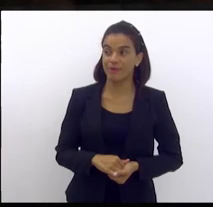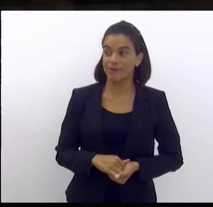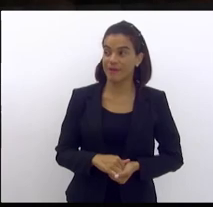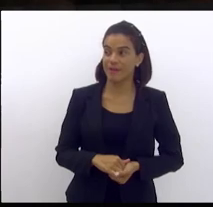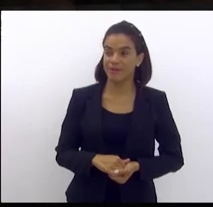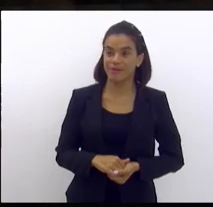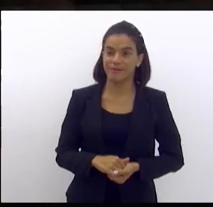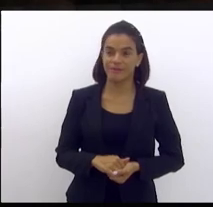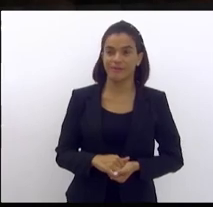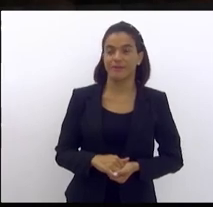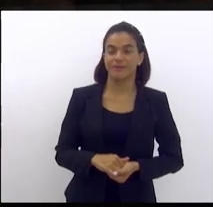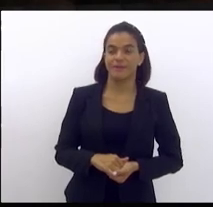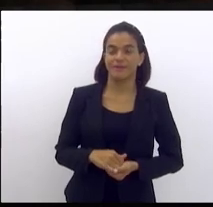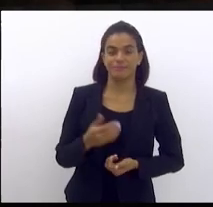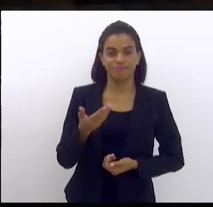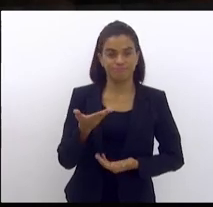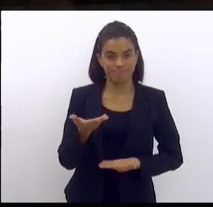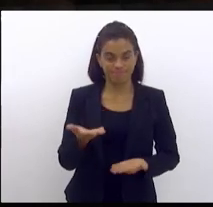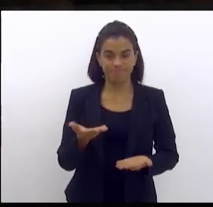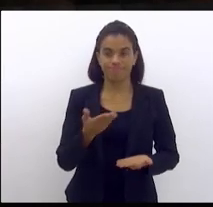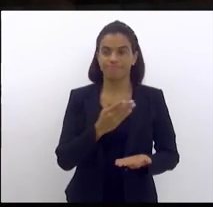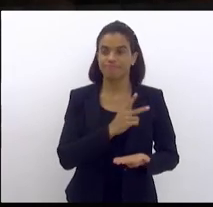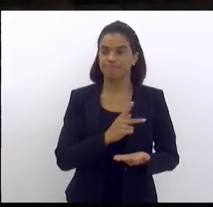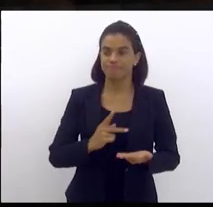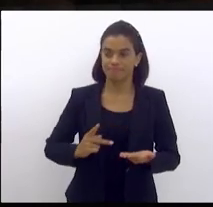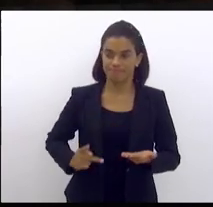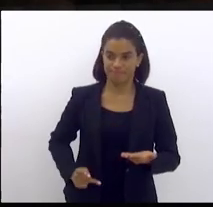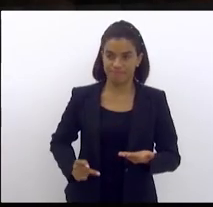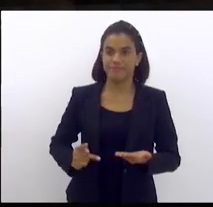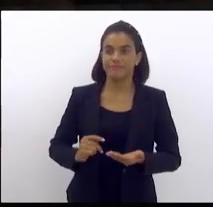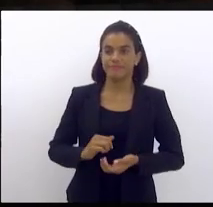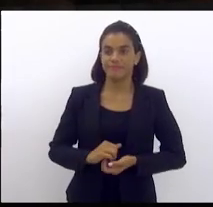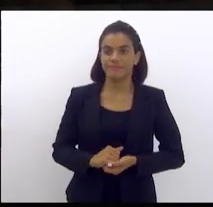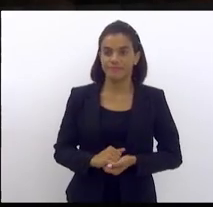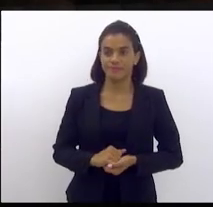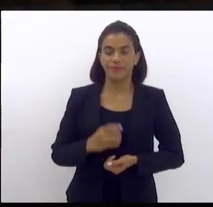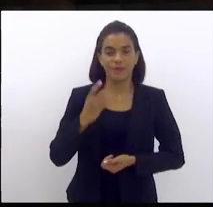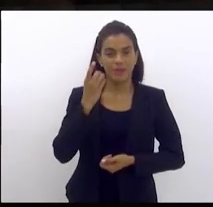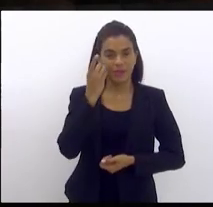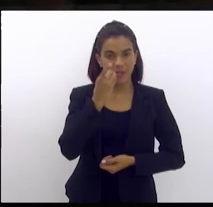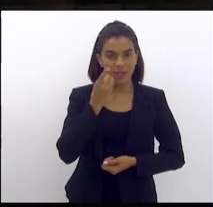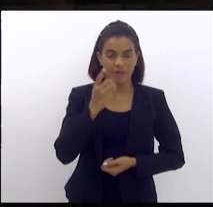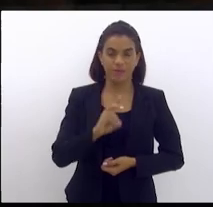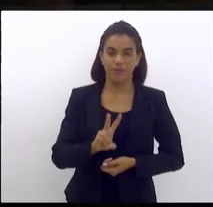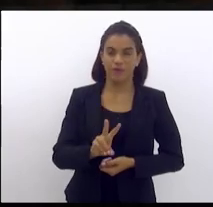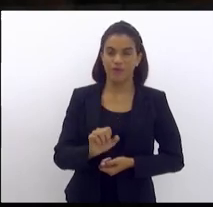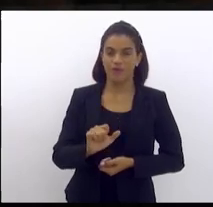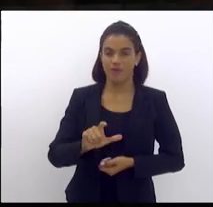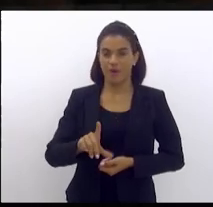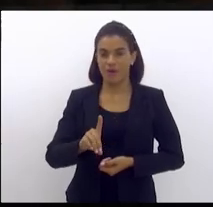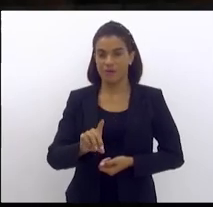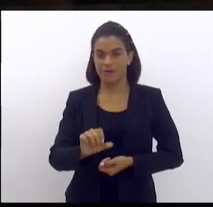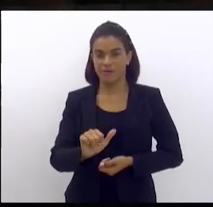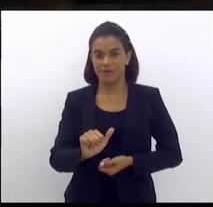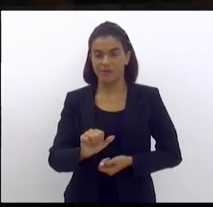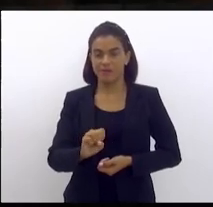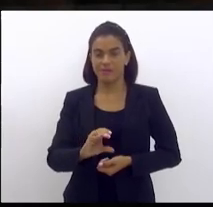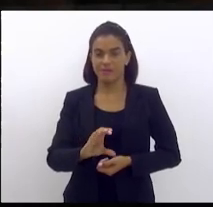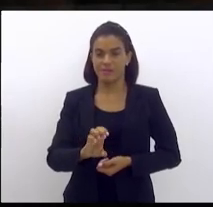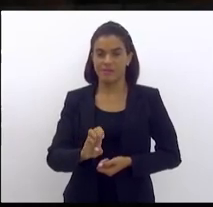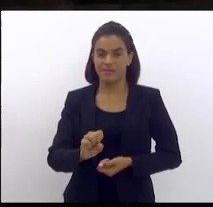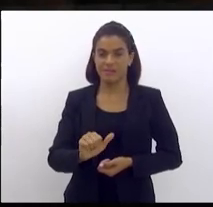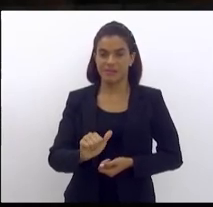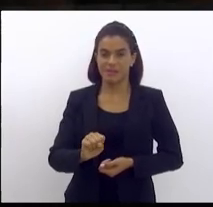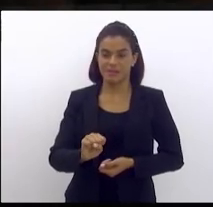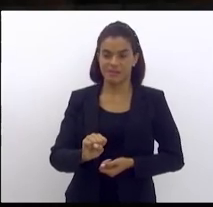senhor presidente do expediente Inicial Deputado Valda Ceasa